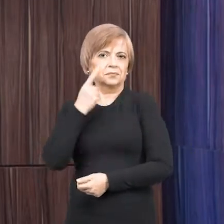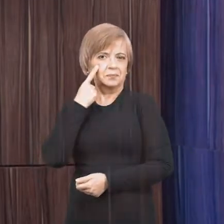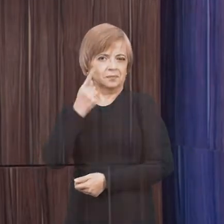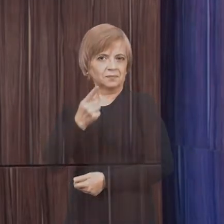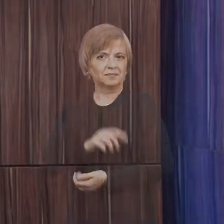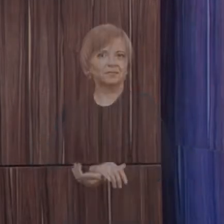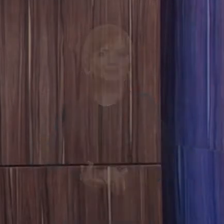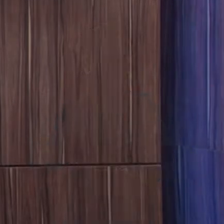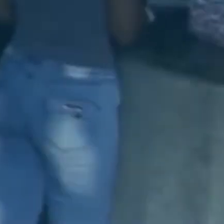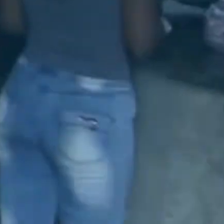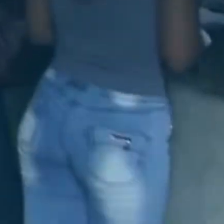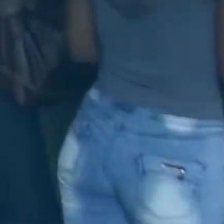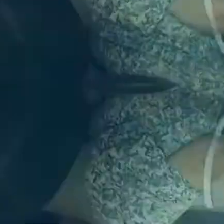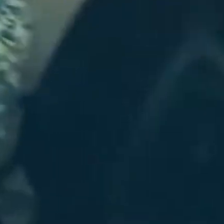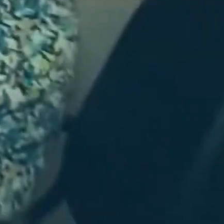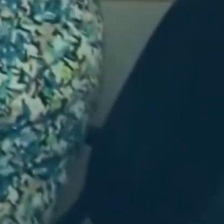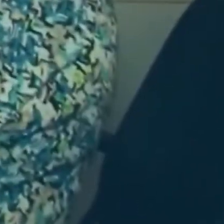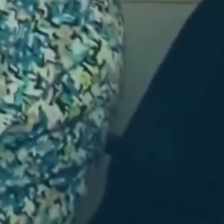Acompanhe.